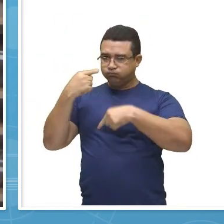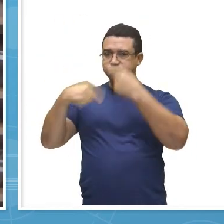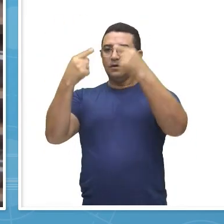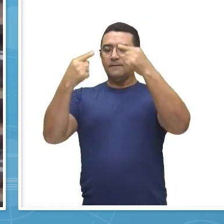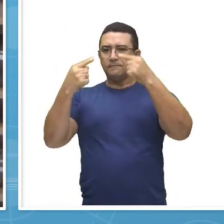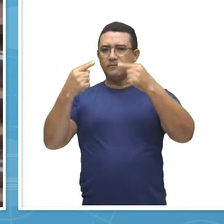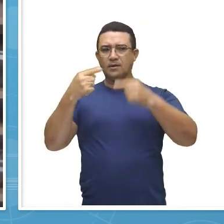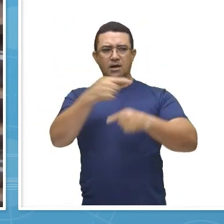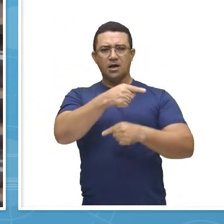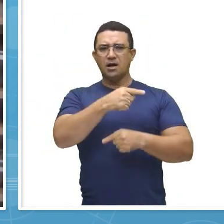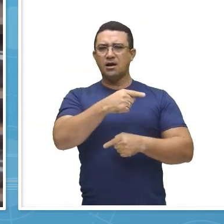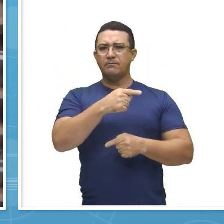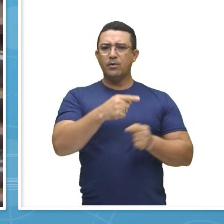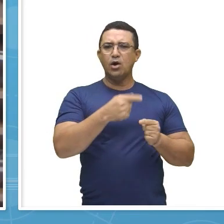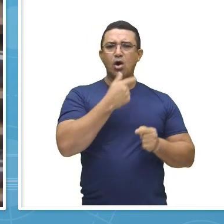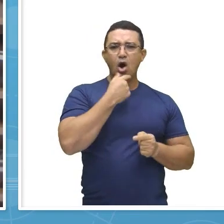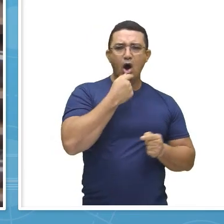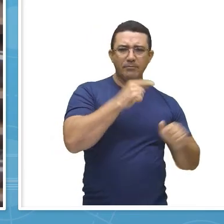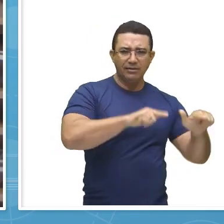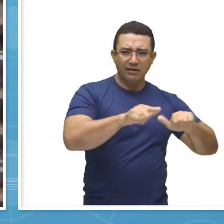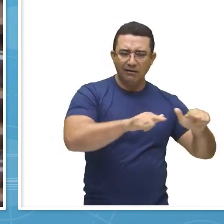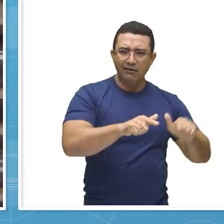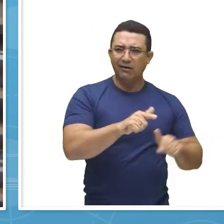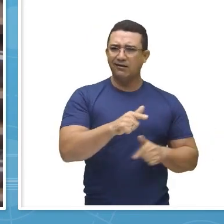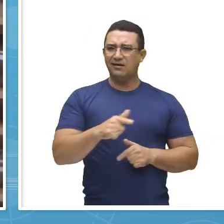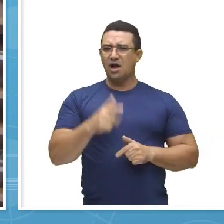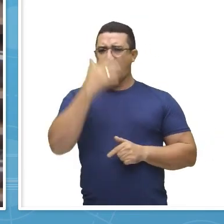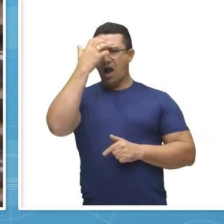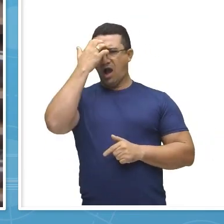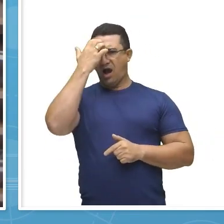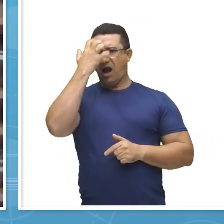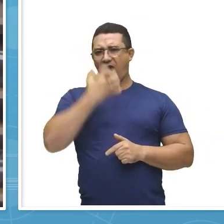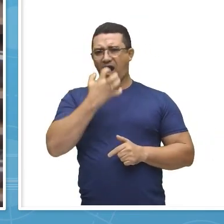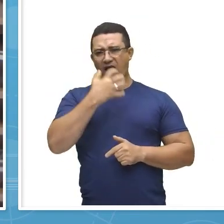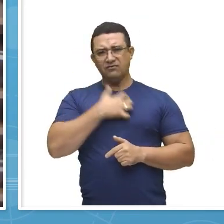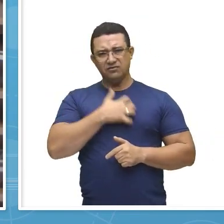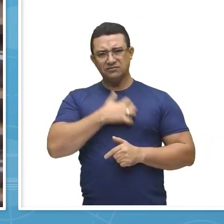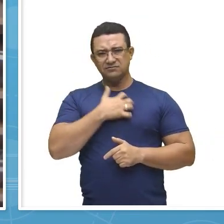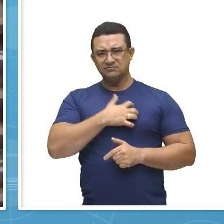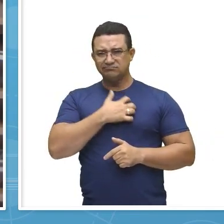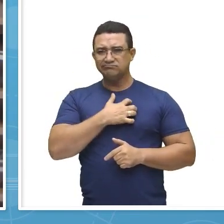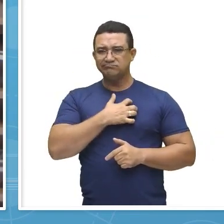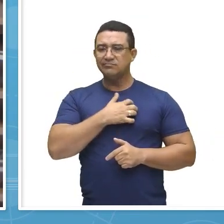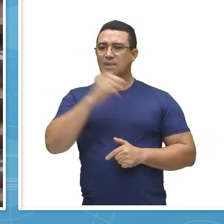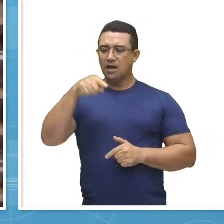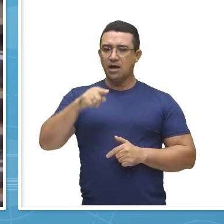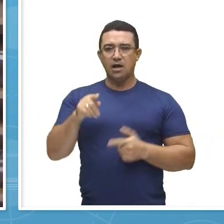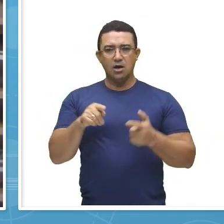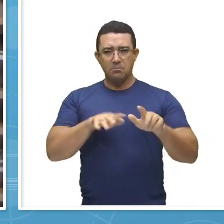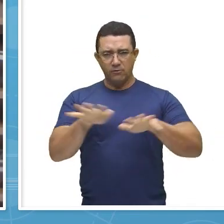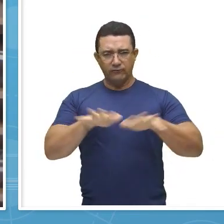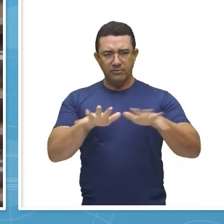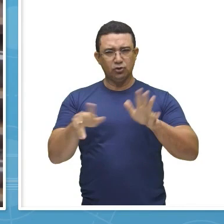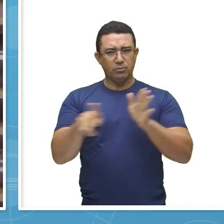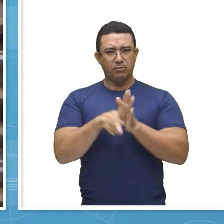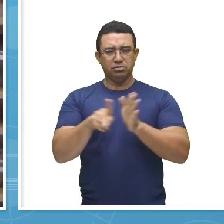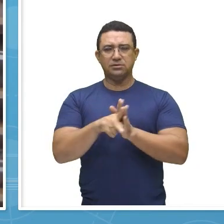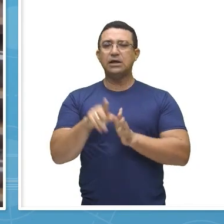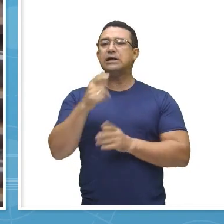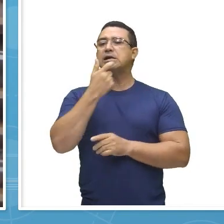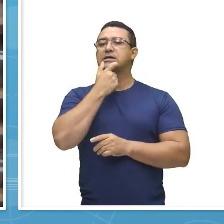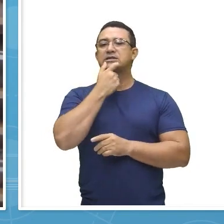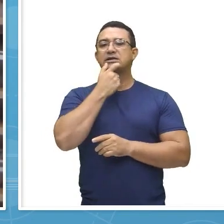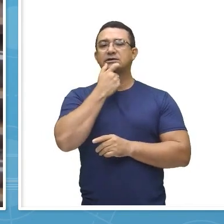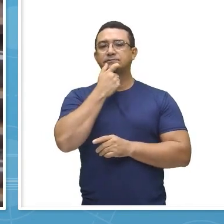sentimento de revolta e o ludismo é a quebra dessas máquinas. Foi um movimento que se espalhou muito pela Inglaterra e qual foi o resultado